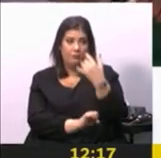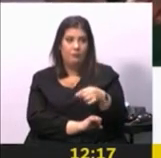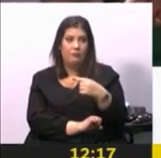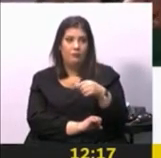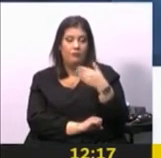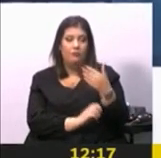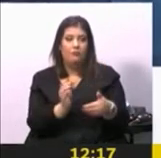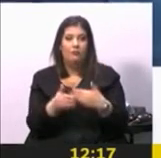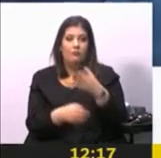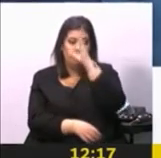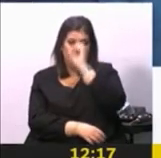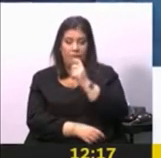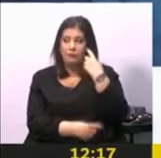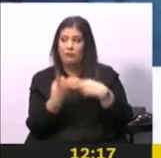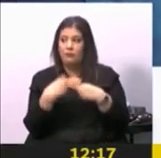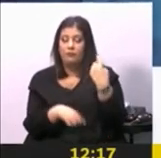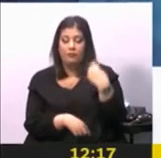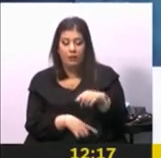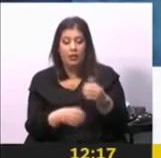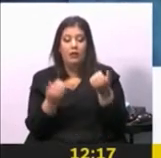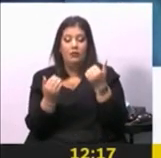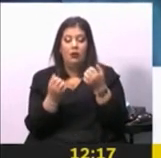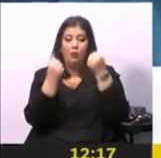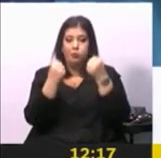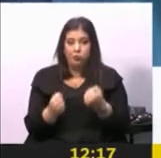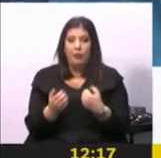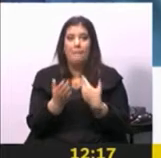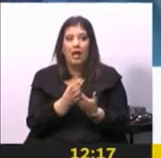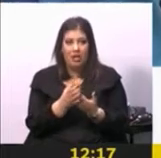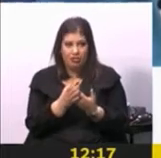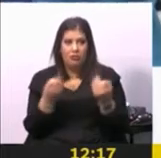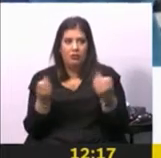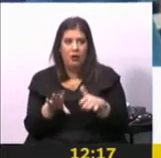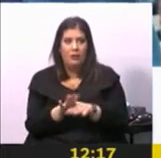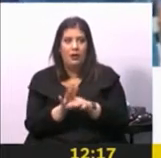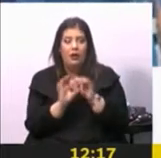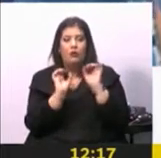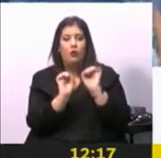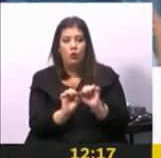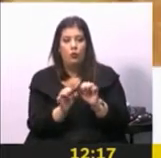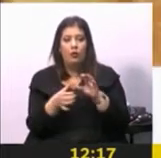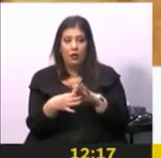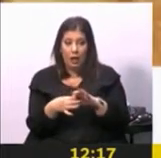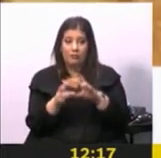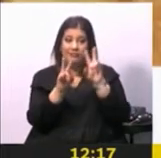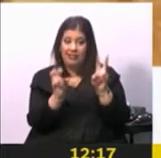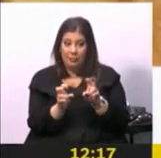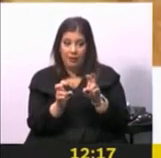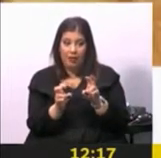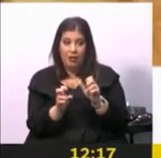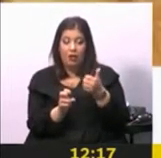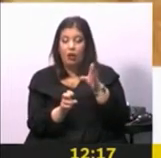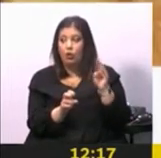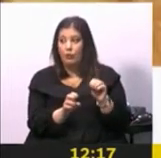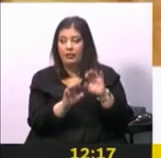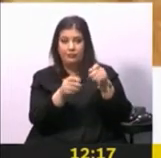dia o Ministério Público tem informação mais consolidada sobre a sua participação na falência do